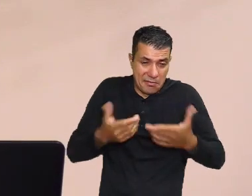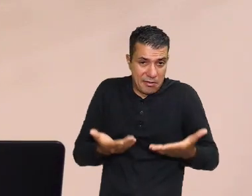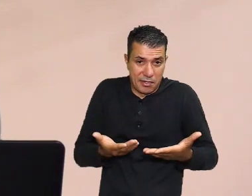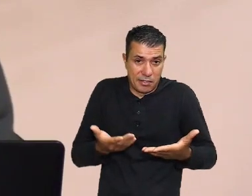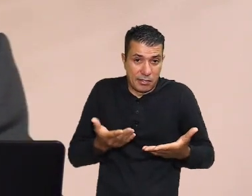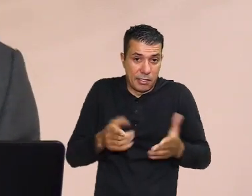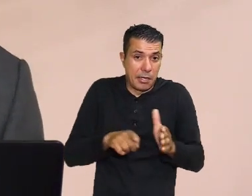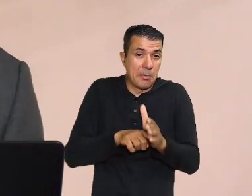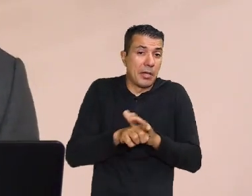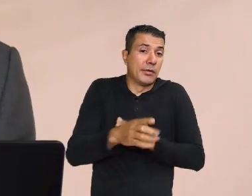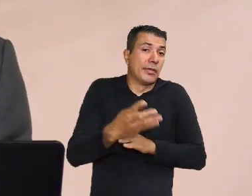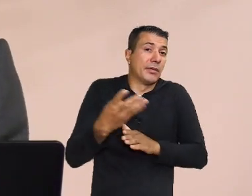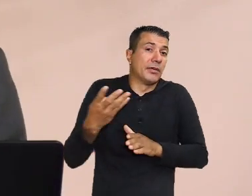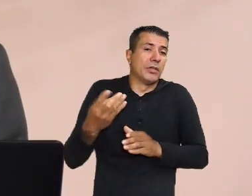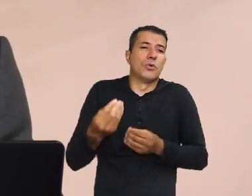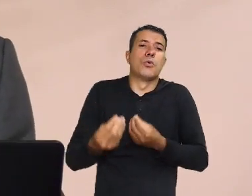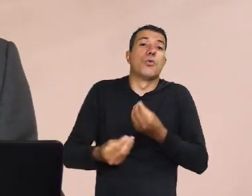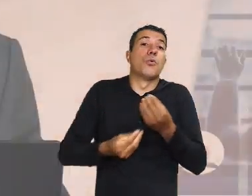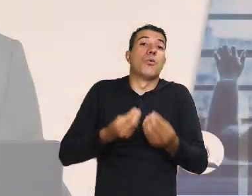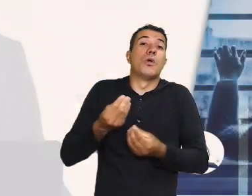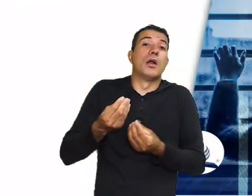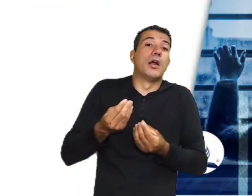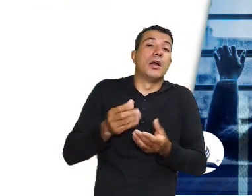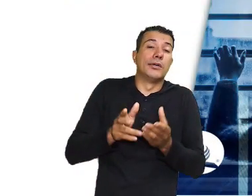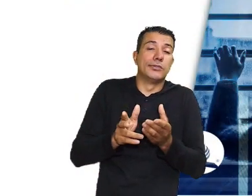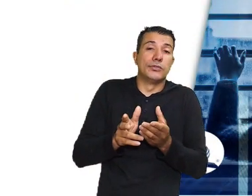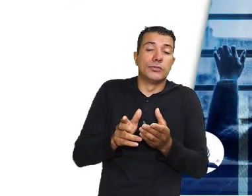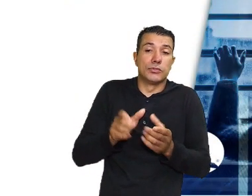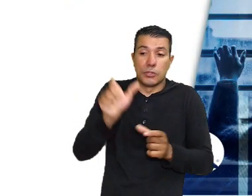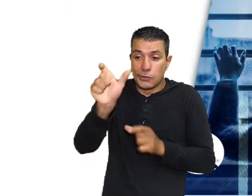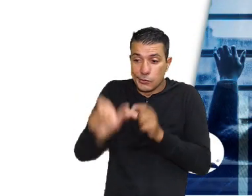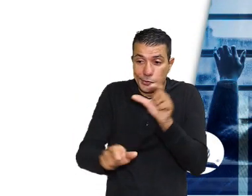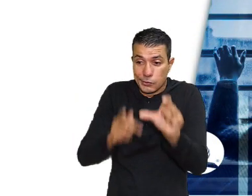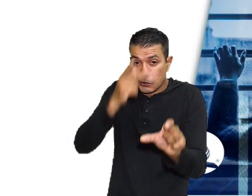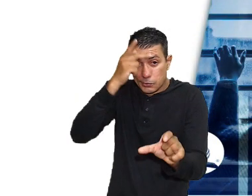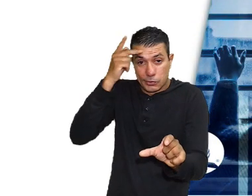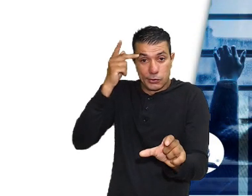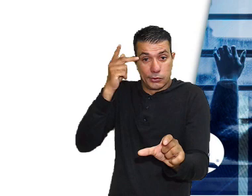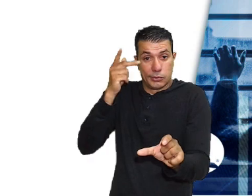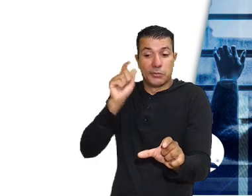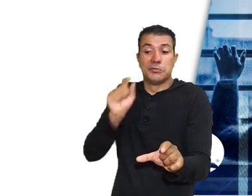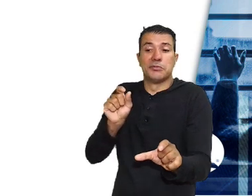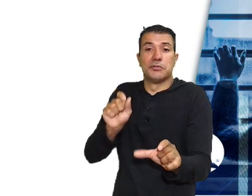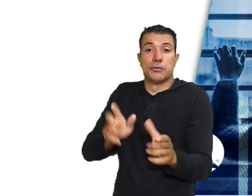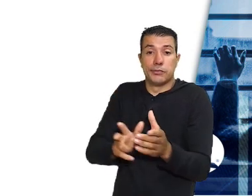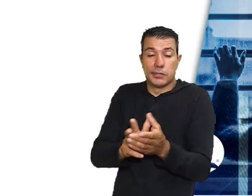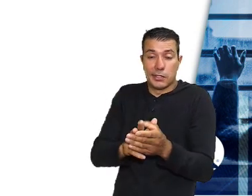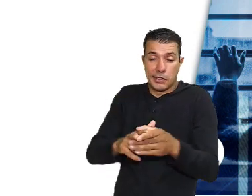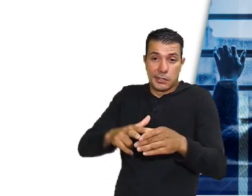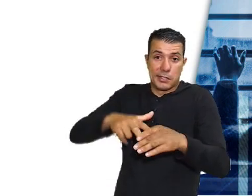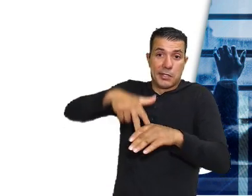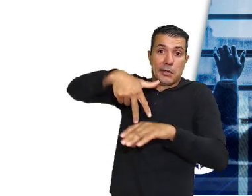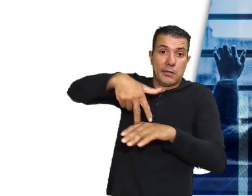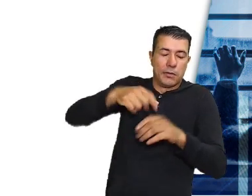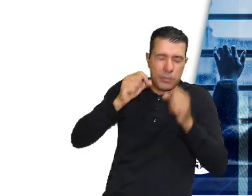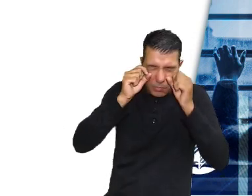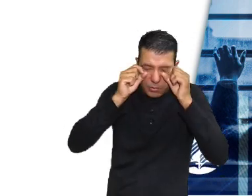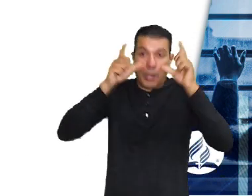diz assim, ó. Quando os seres humanos despertarão para a recompensa de sua vida, salvação ou perdição? Eu até já dei